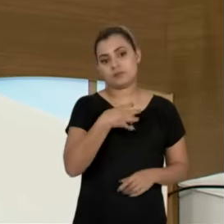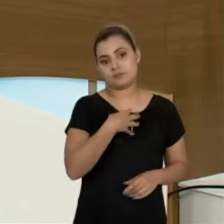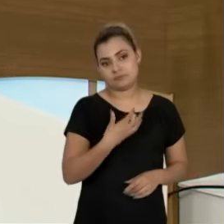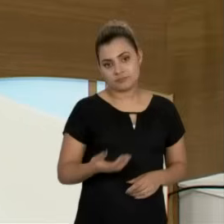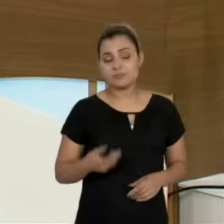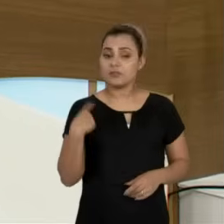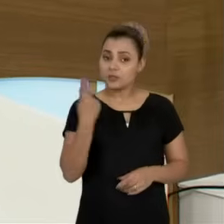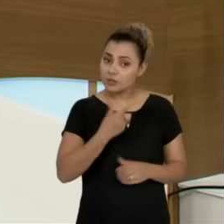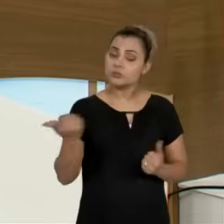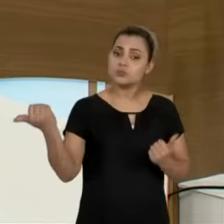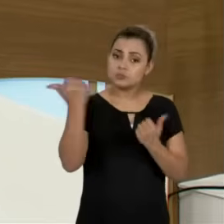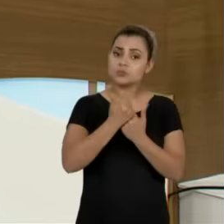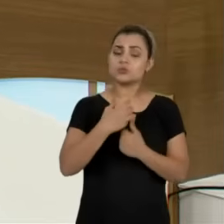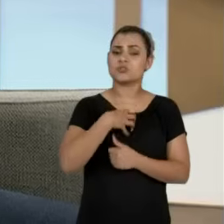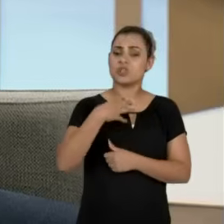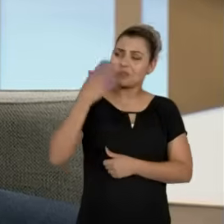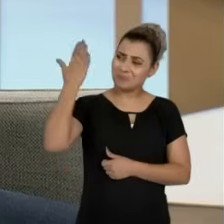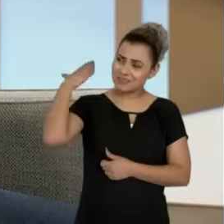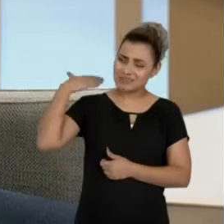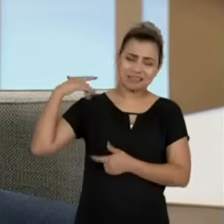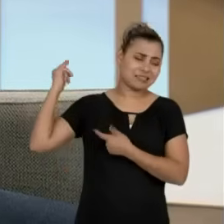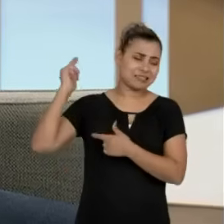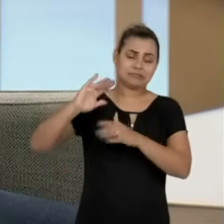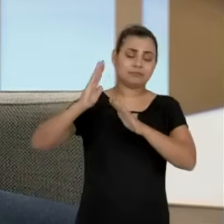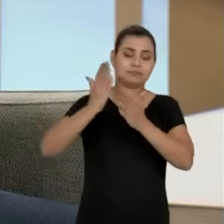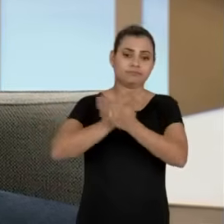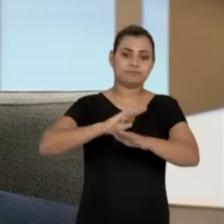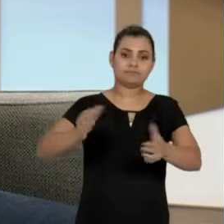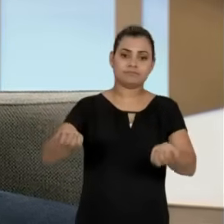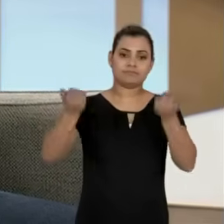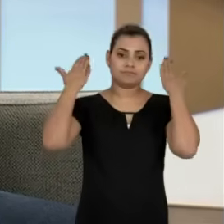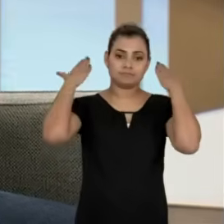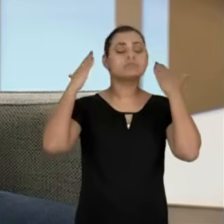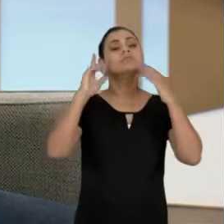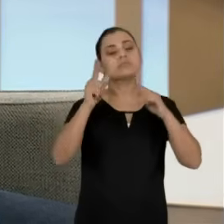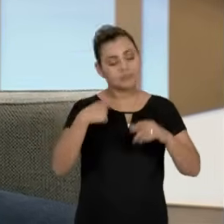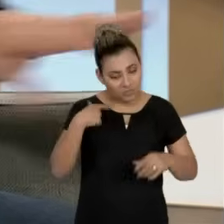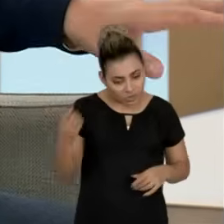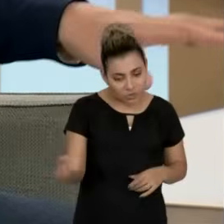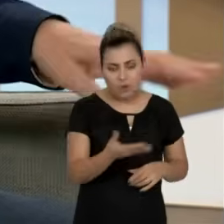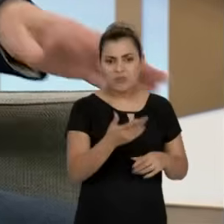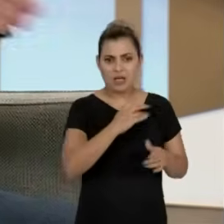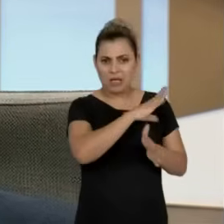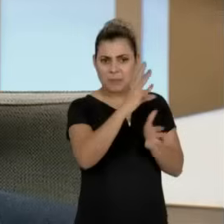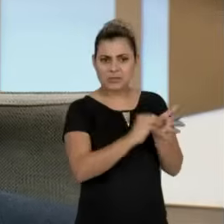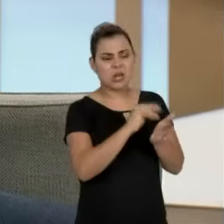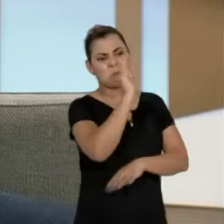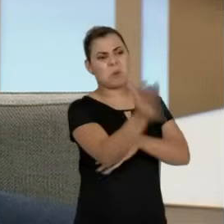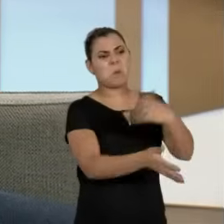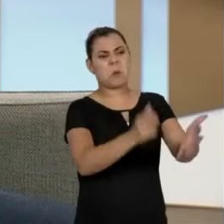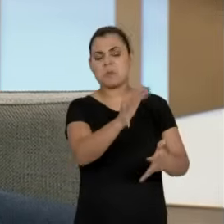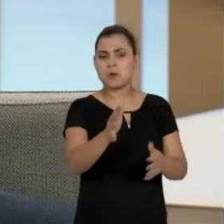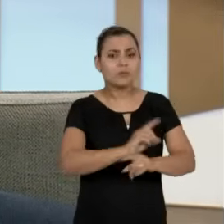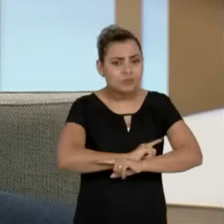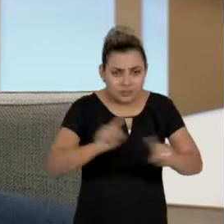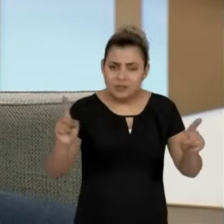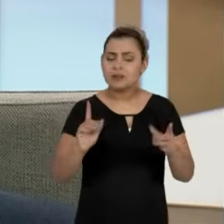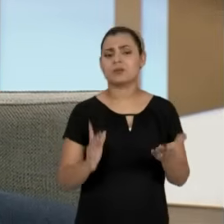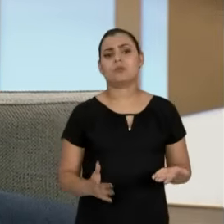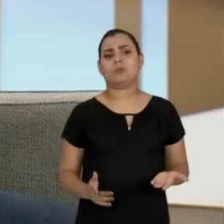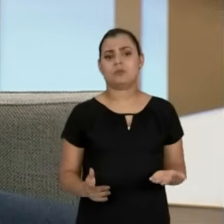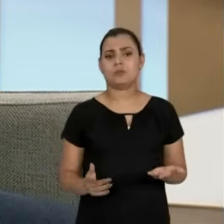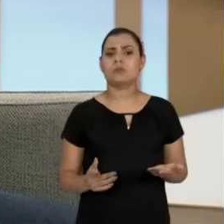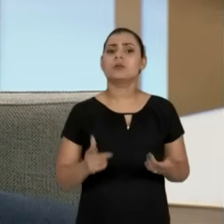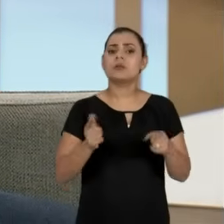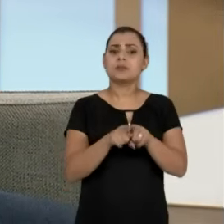gente substitui essa maneira antiga, antiquada, já ultrapassada, né, de ocupar a Amazônia, derrubar tudo. Hoje em dia, agora, está liberado, inclusive,